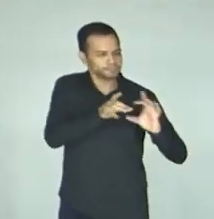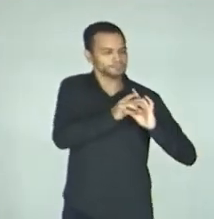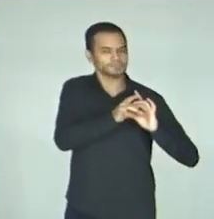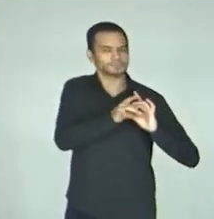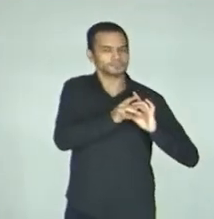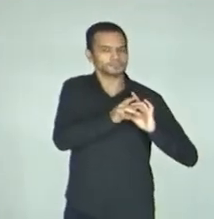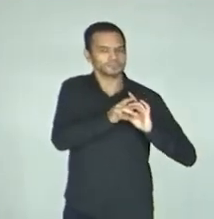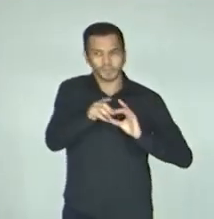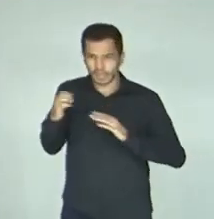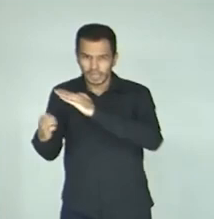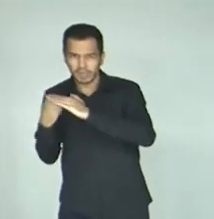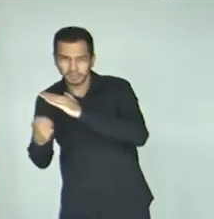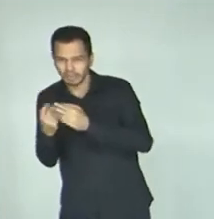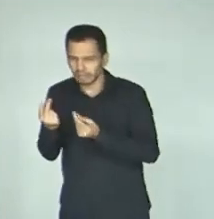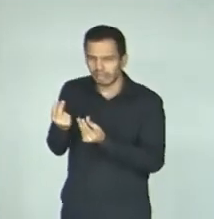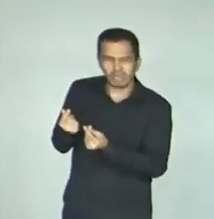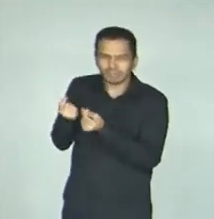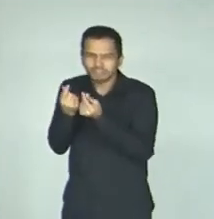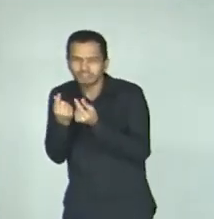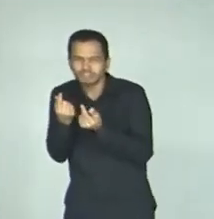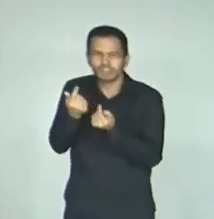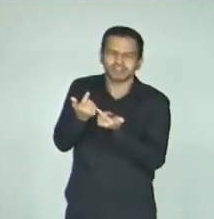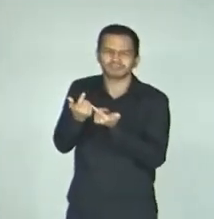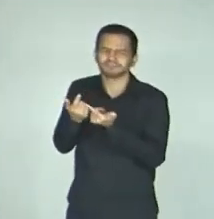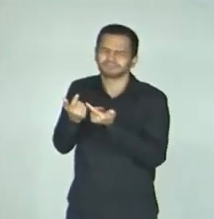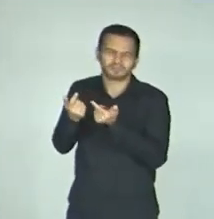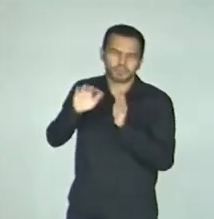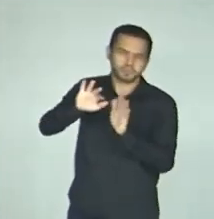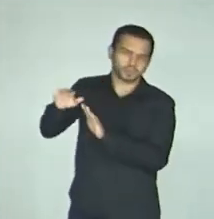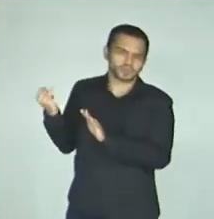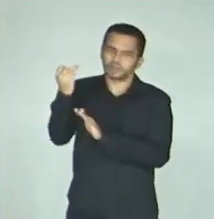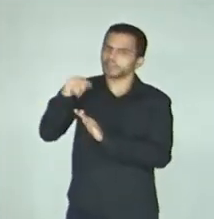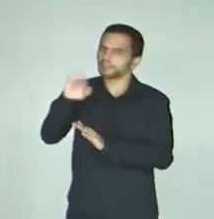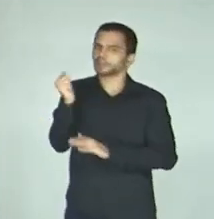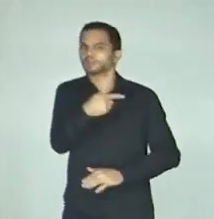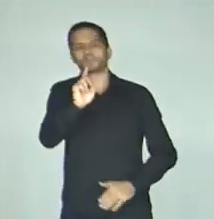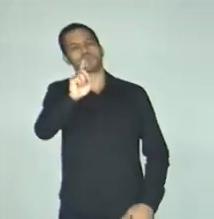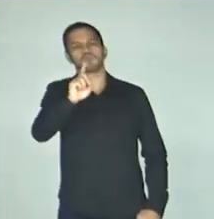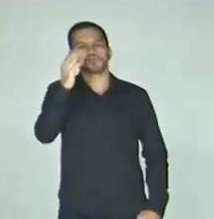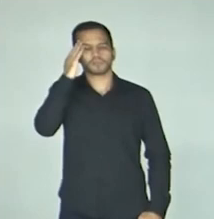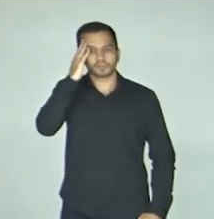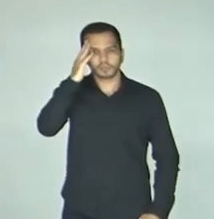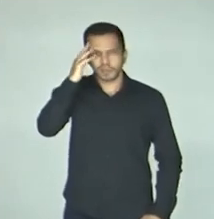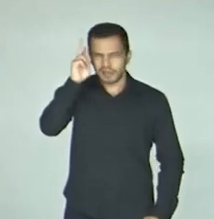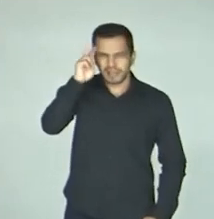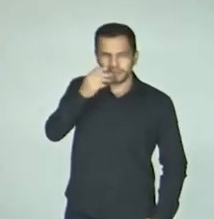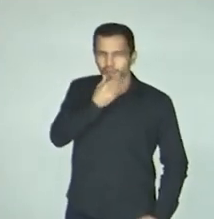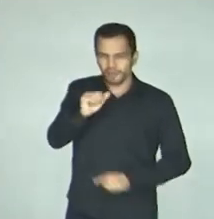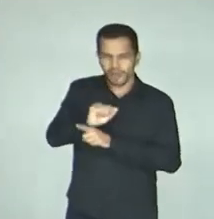então Abraham disse aló não haja desavenças entre mim e você ou entre os seus pastores e os meus Afinal somos